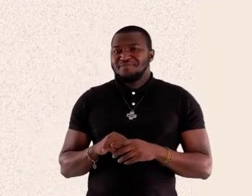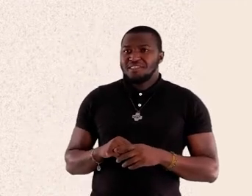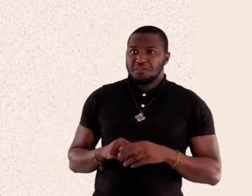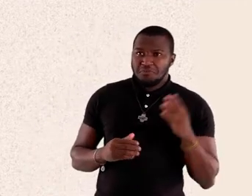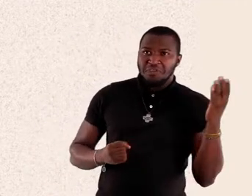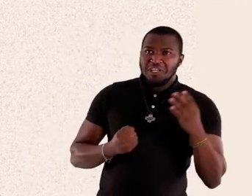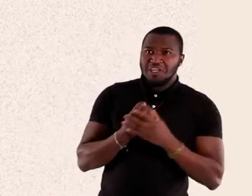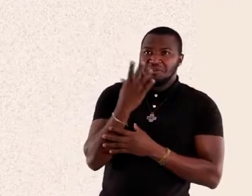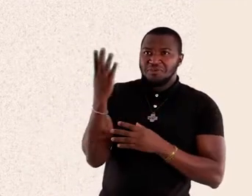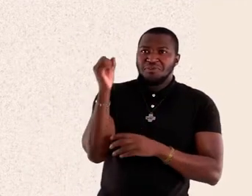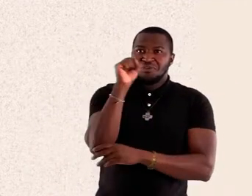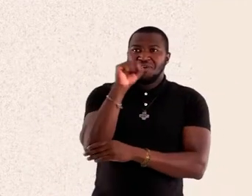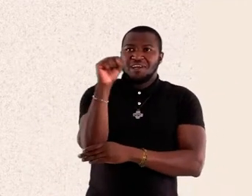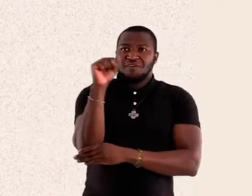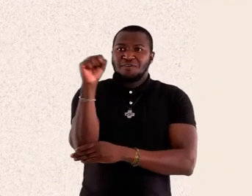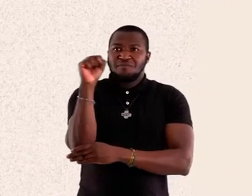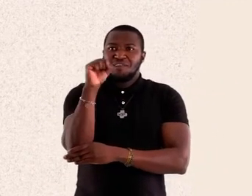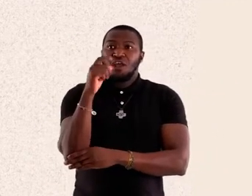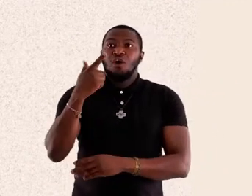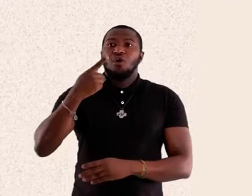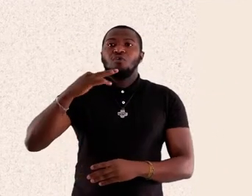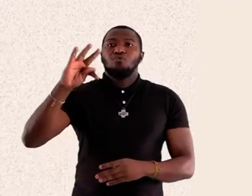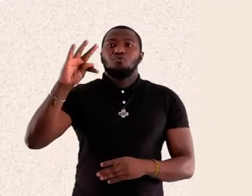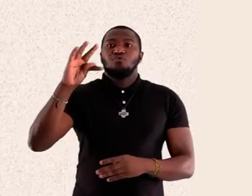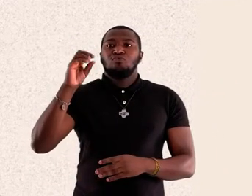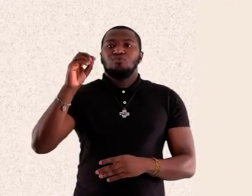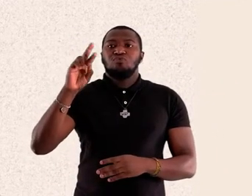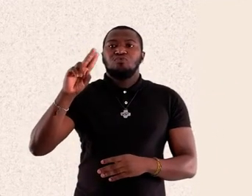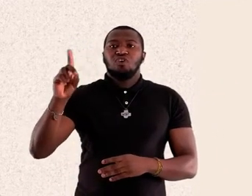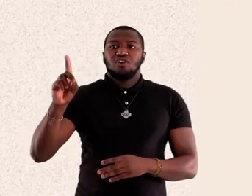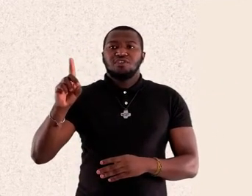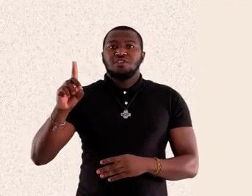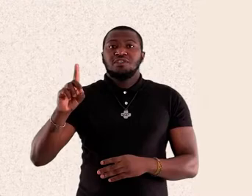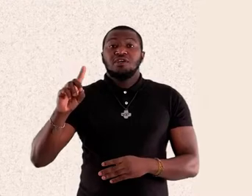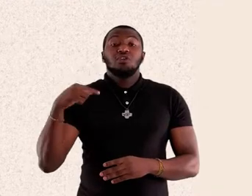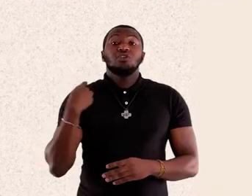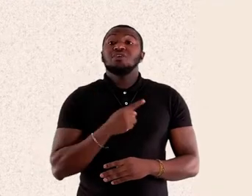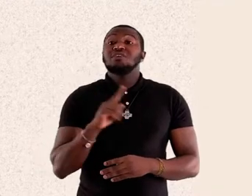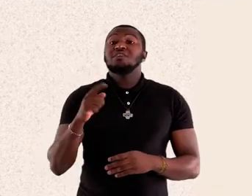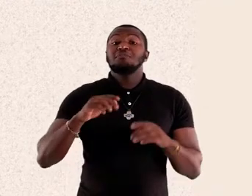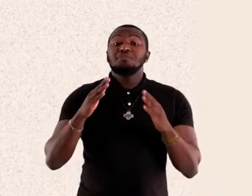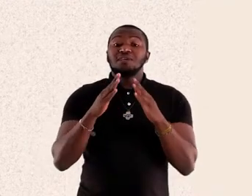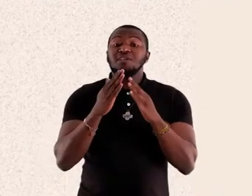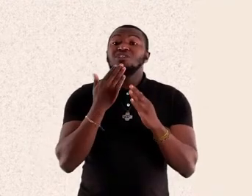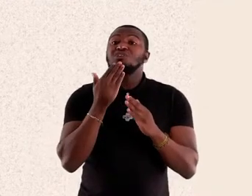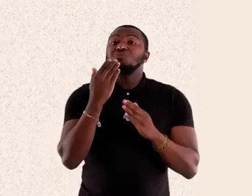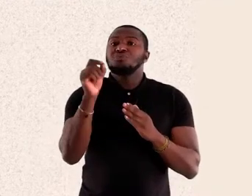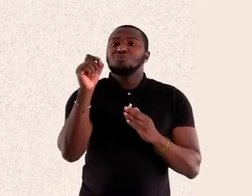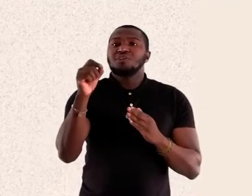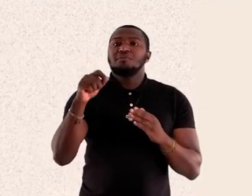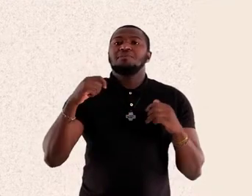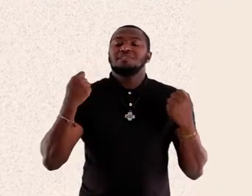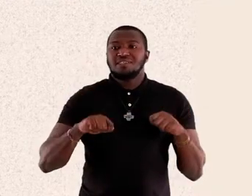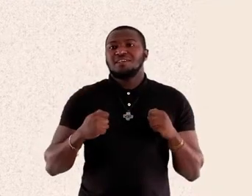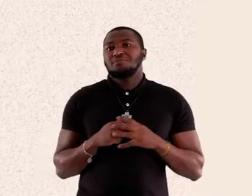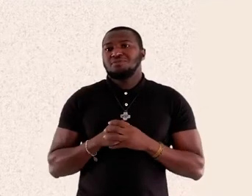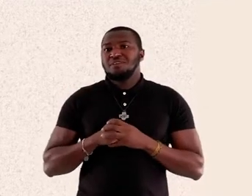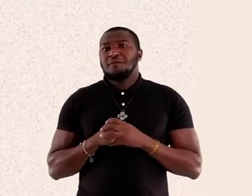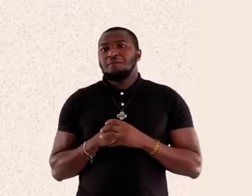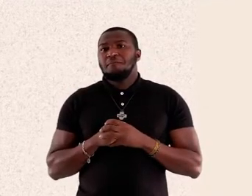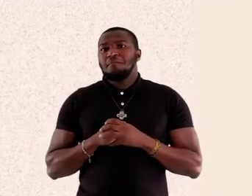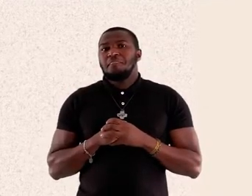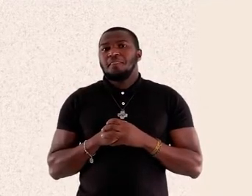dizendo Olha nem sempre a gente pede o que a gente realmente quer tem um ted Talk muito